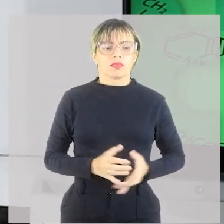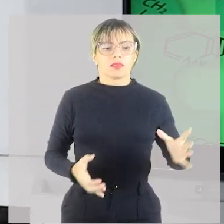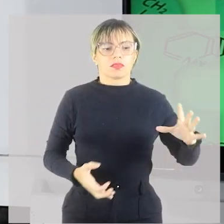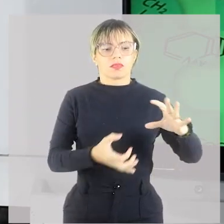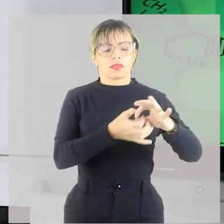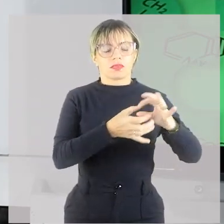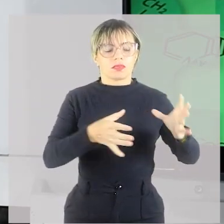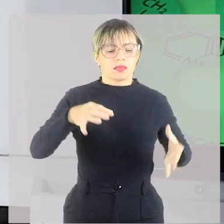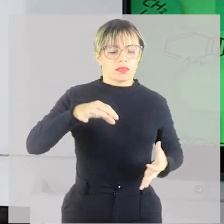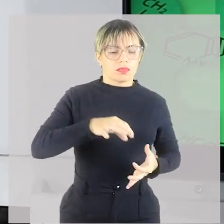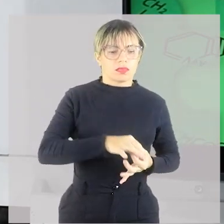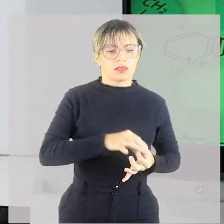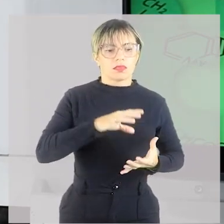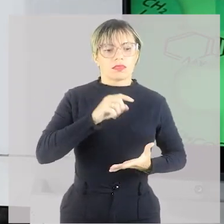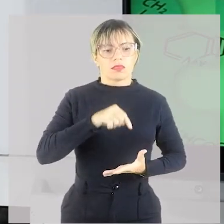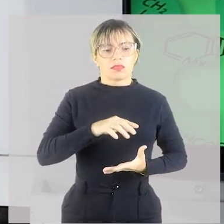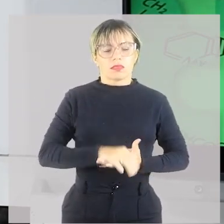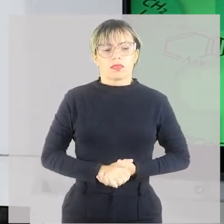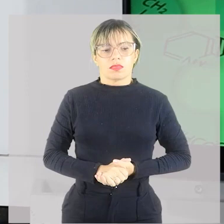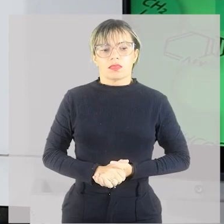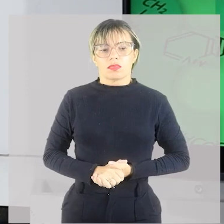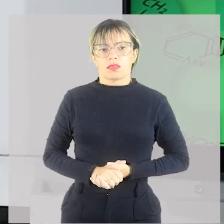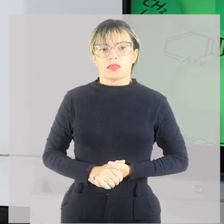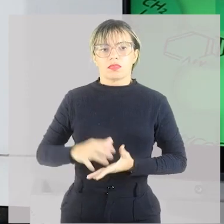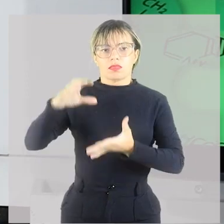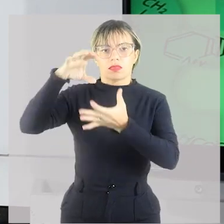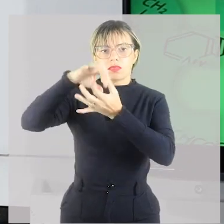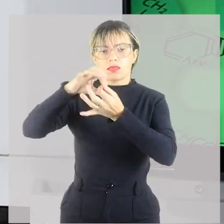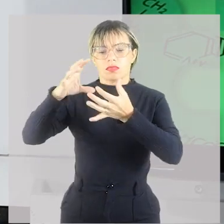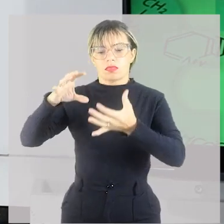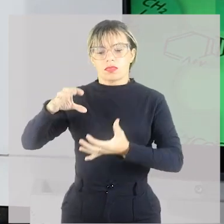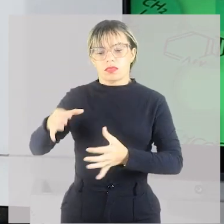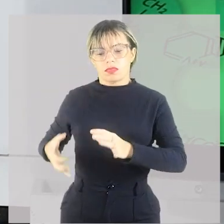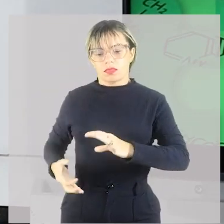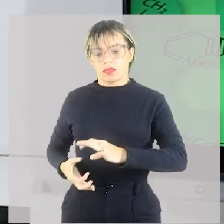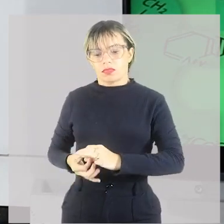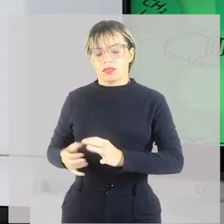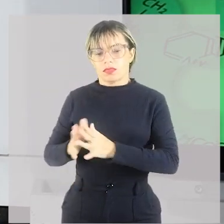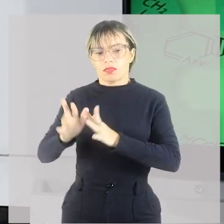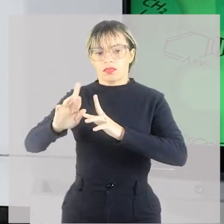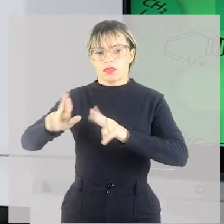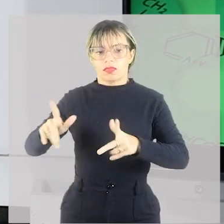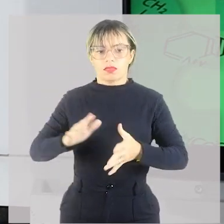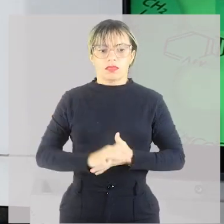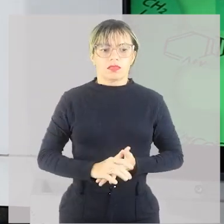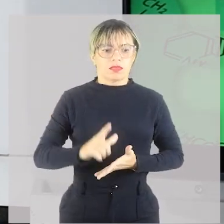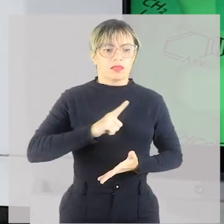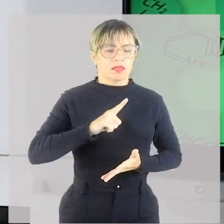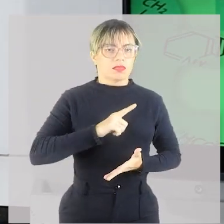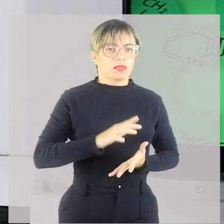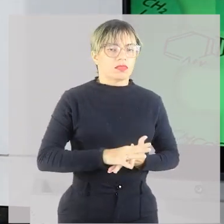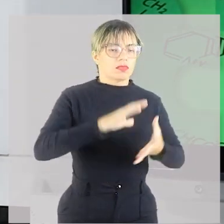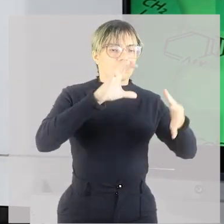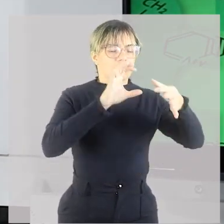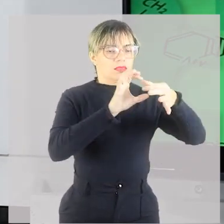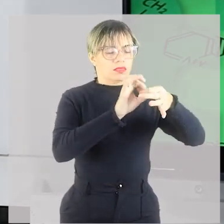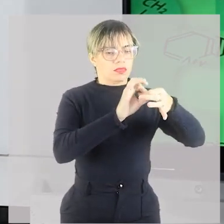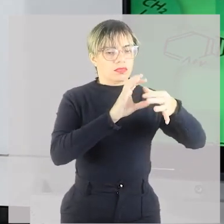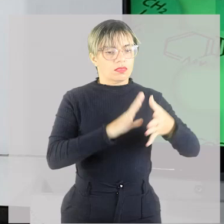Para cá, esse ligante tem que ser diferente desse. Esse ligante tem que ser diferente